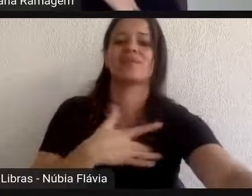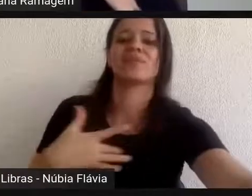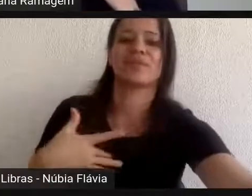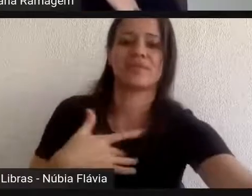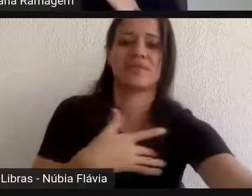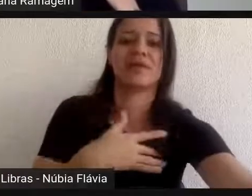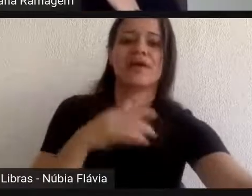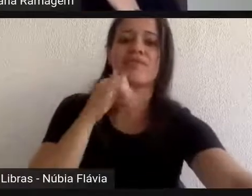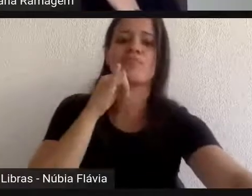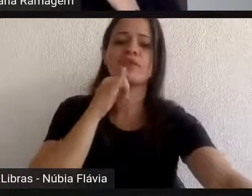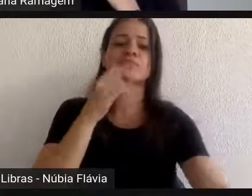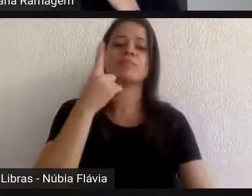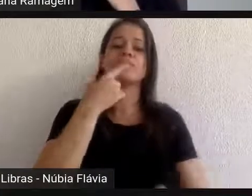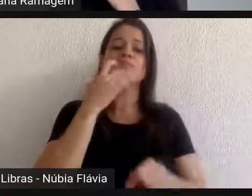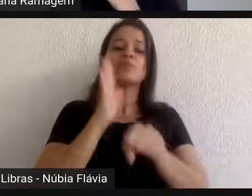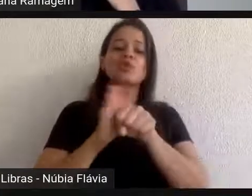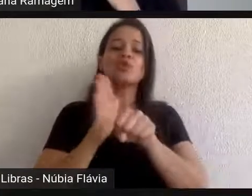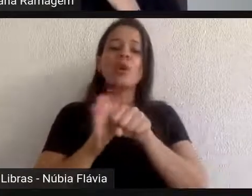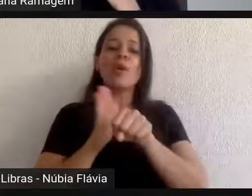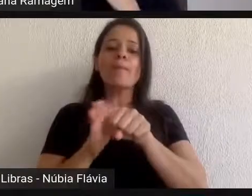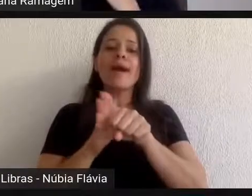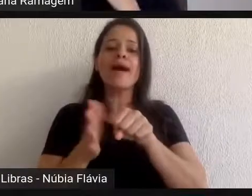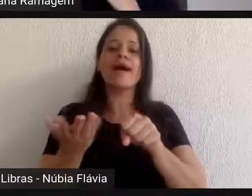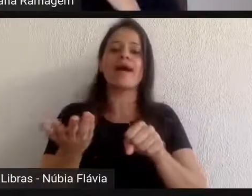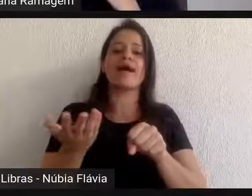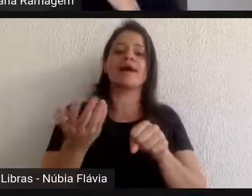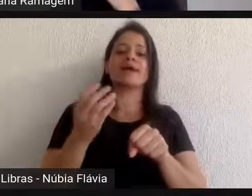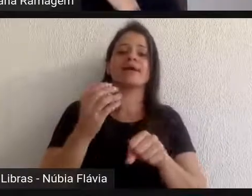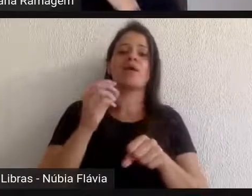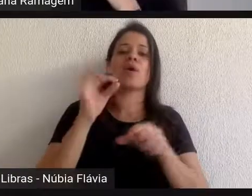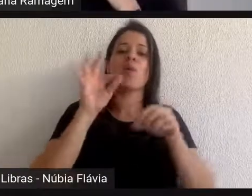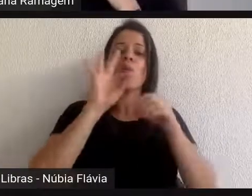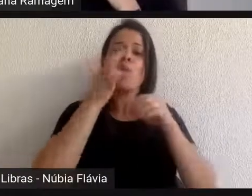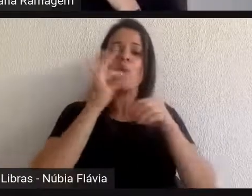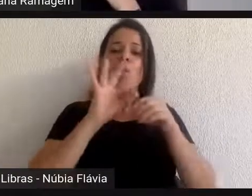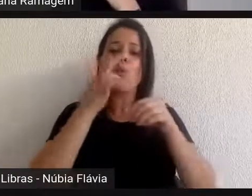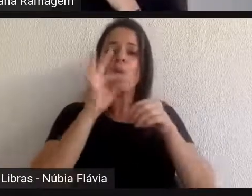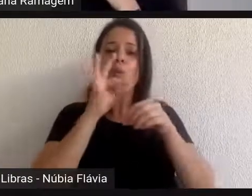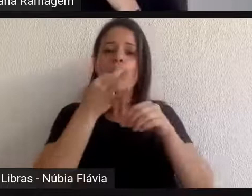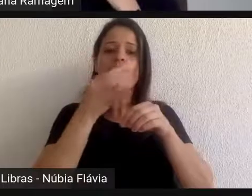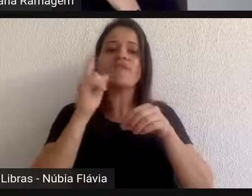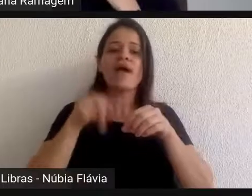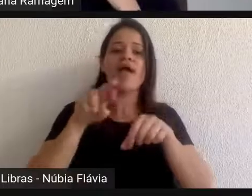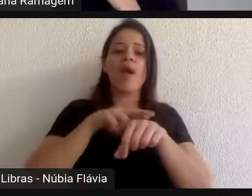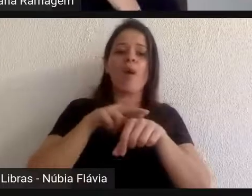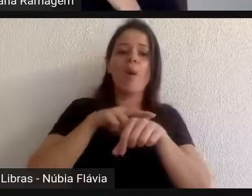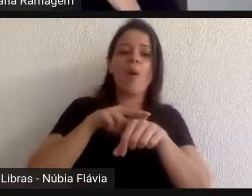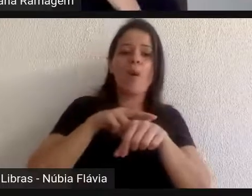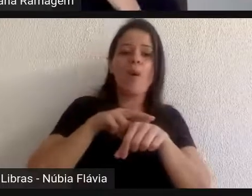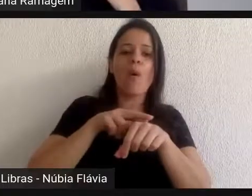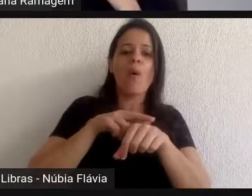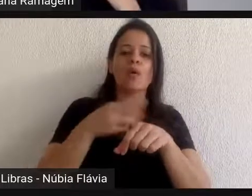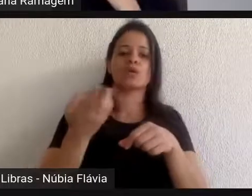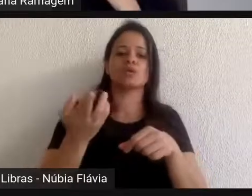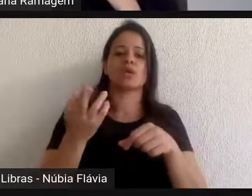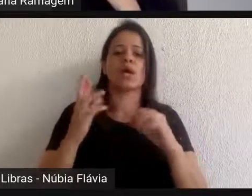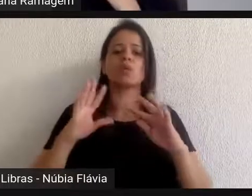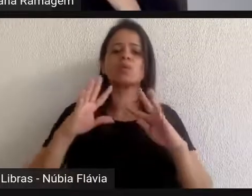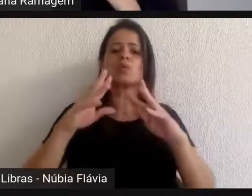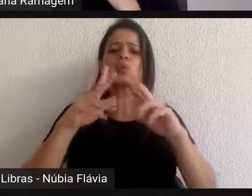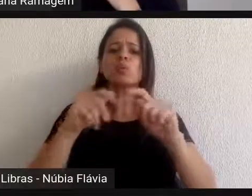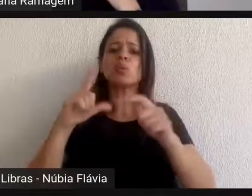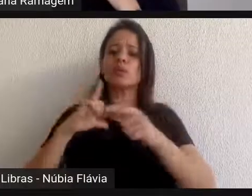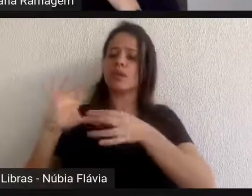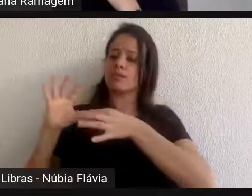vermelha no tomate, o resveratrol da uva, que dá a coloração roxa, né? Tudo